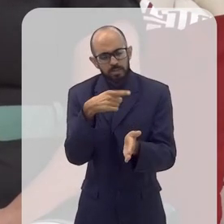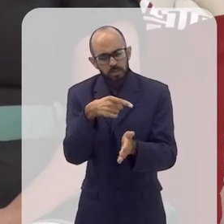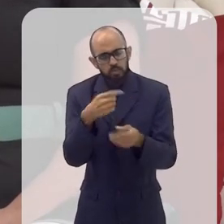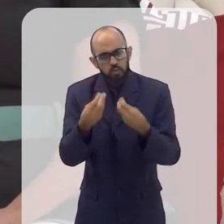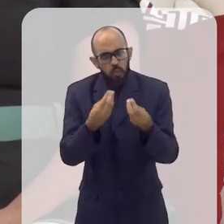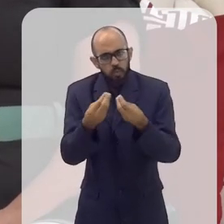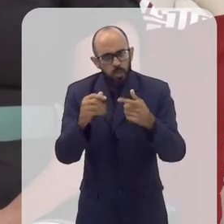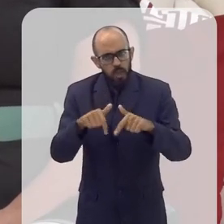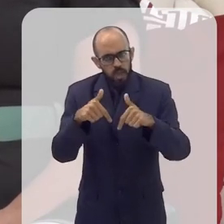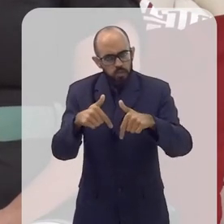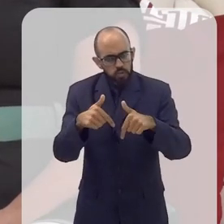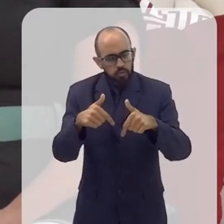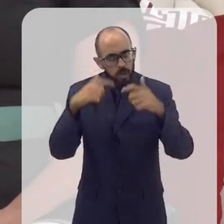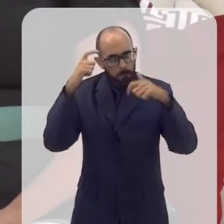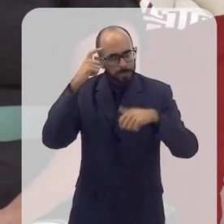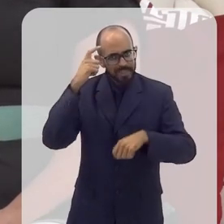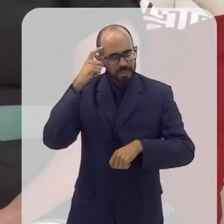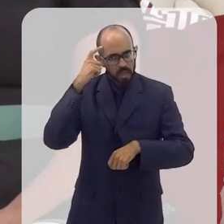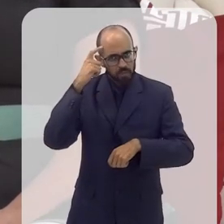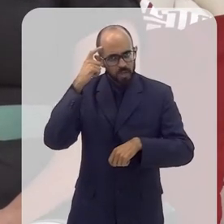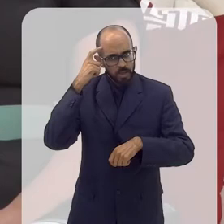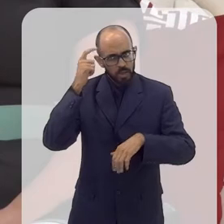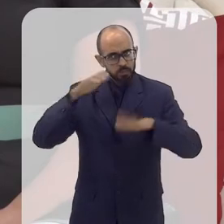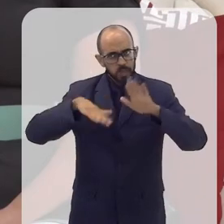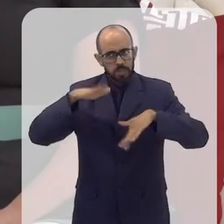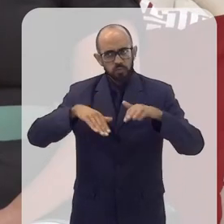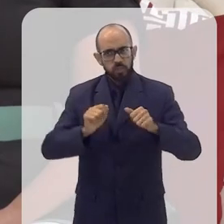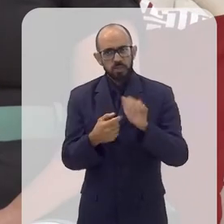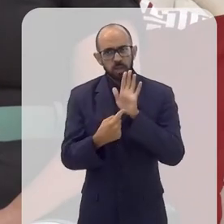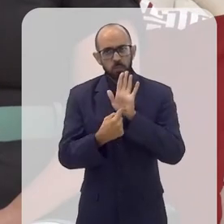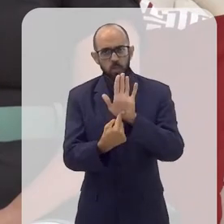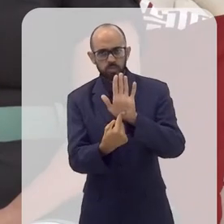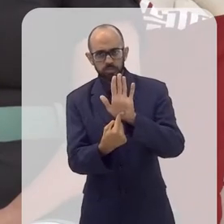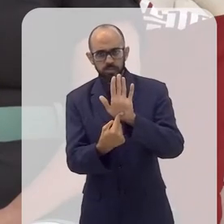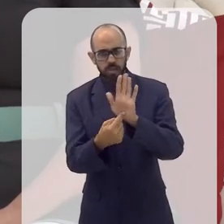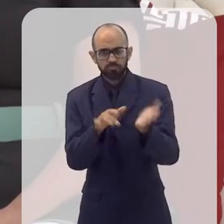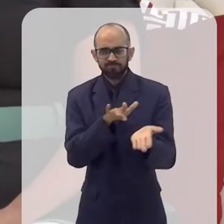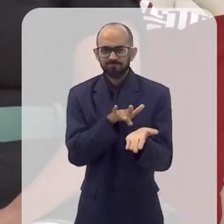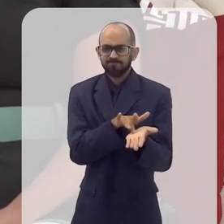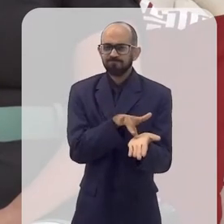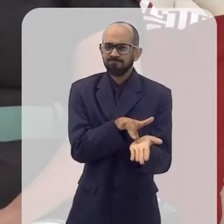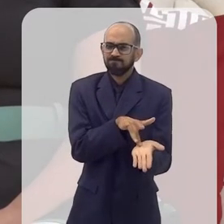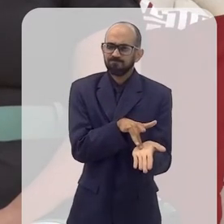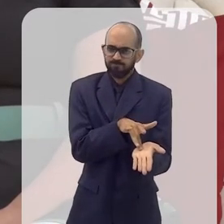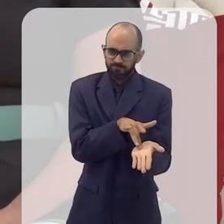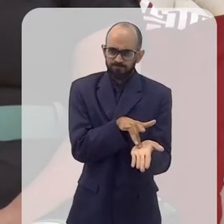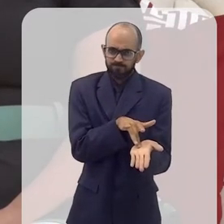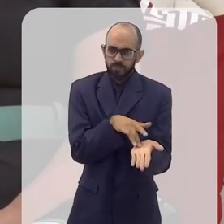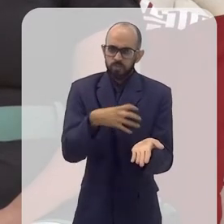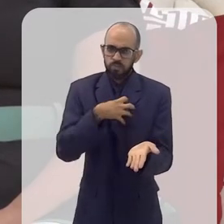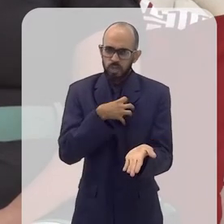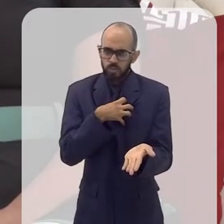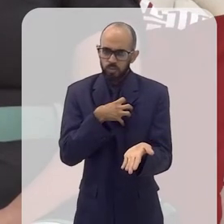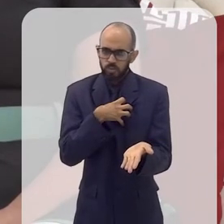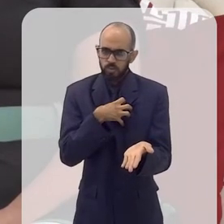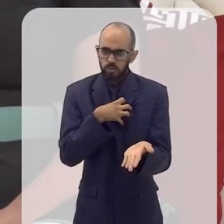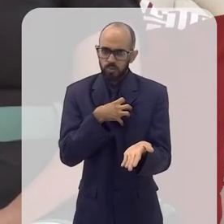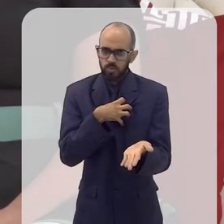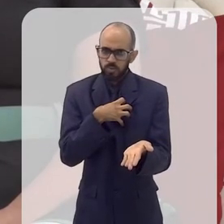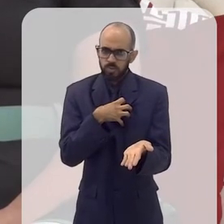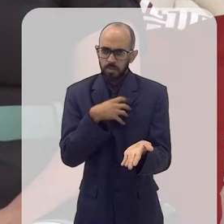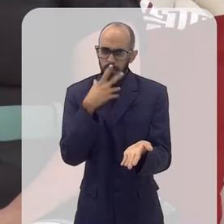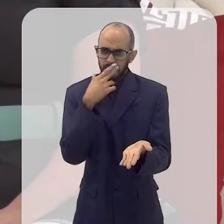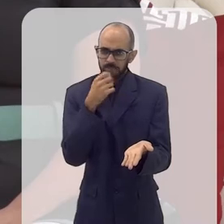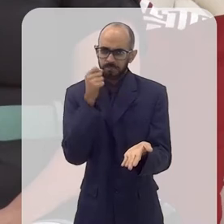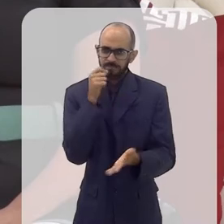conhecemos como ele agiu, como ele pensava. Porque às vezes ele é retratado de maneira fictícia e